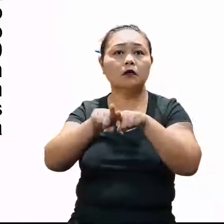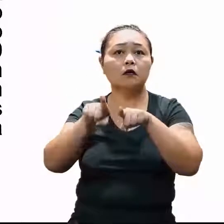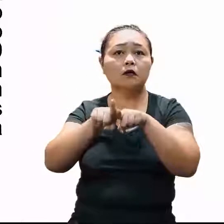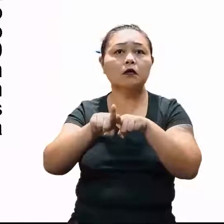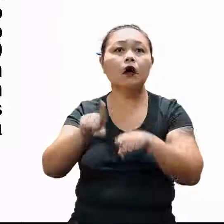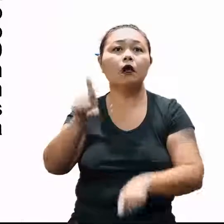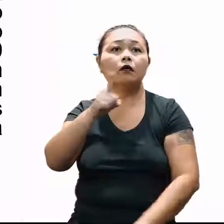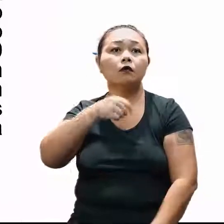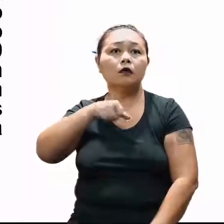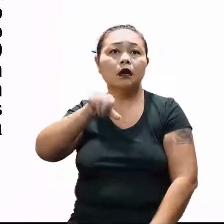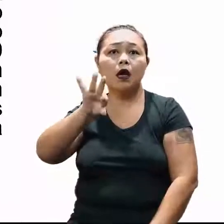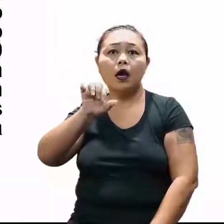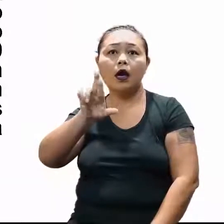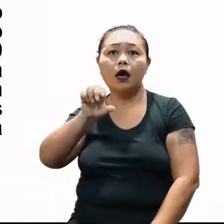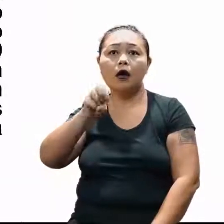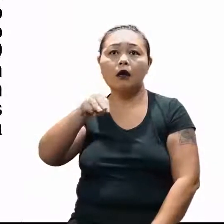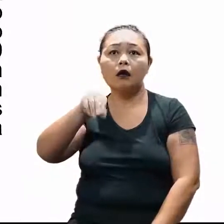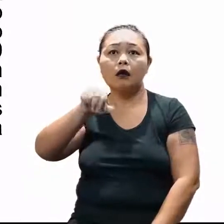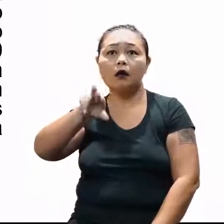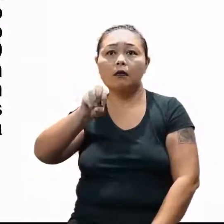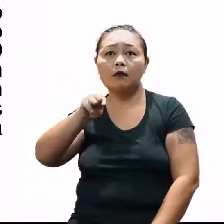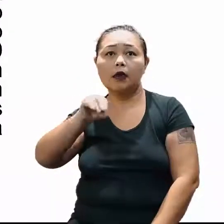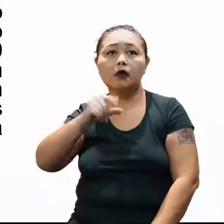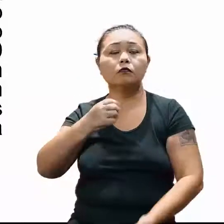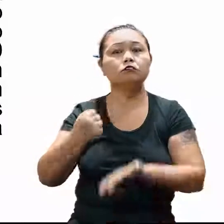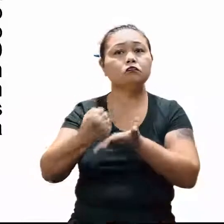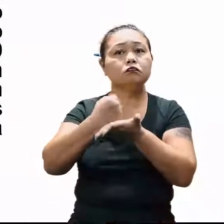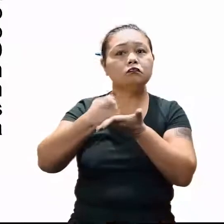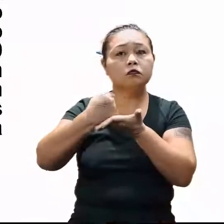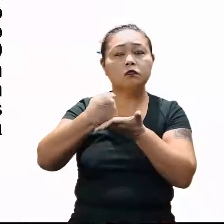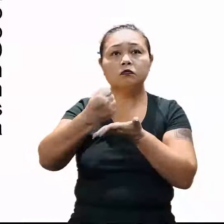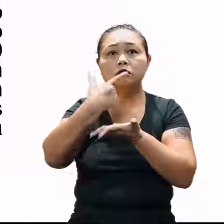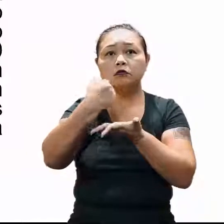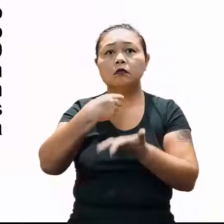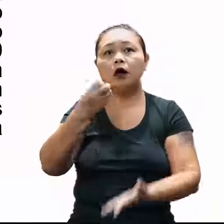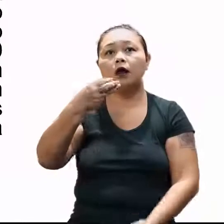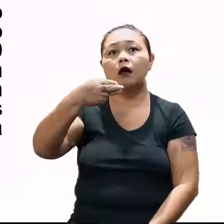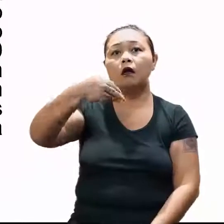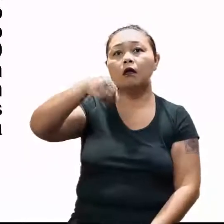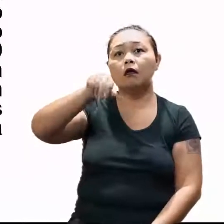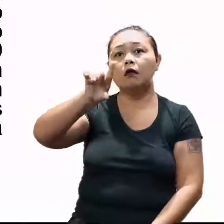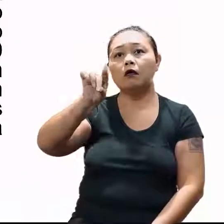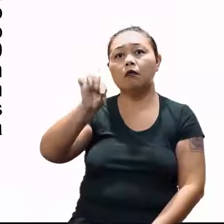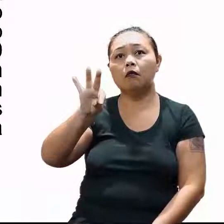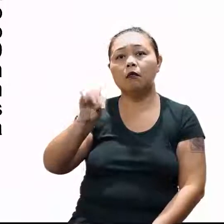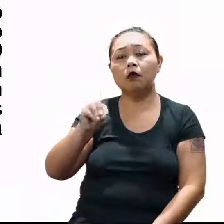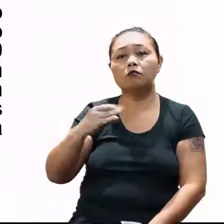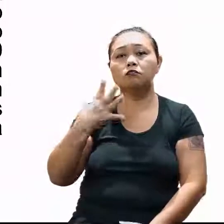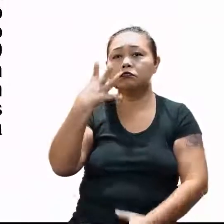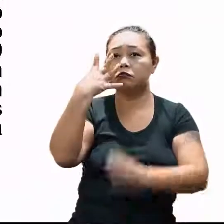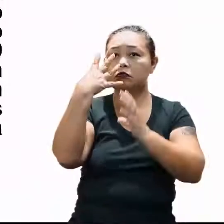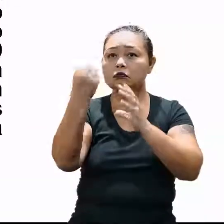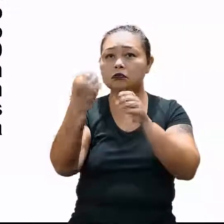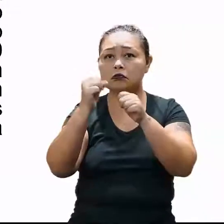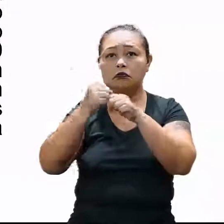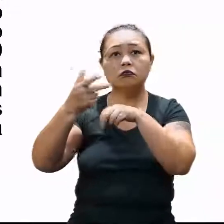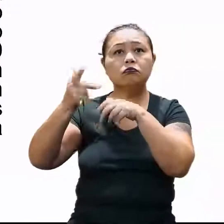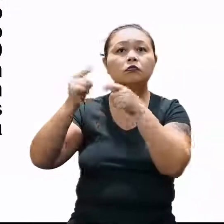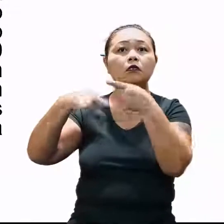Vespúcio Pinto da Rocha, o farmacêutico Benedito Canavarro, o fotógrafo Luiz